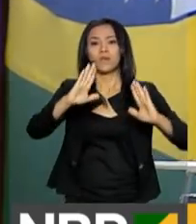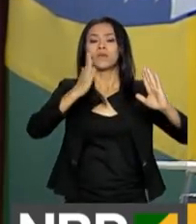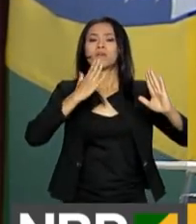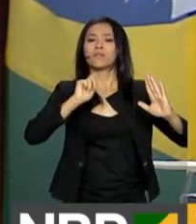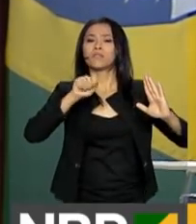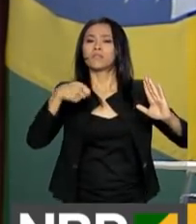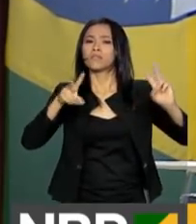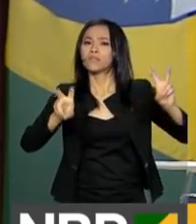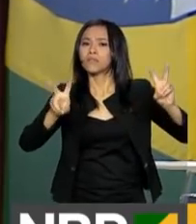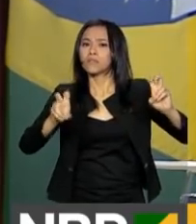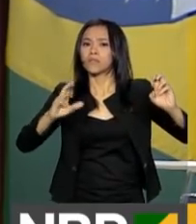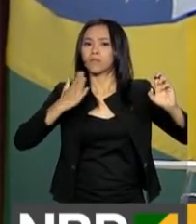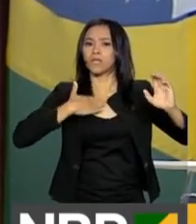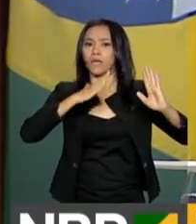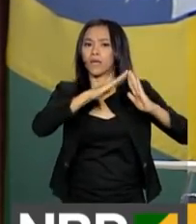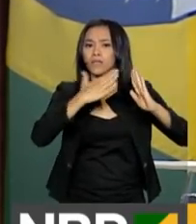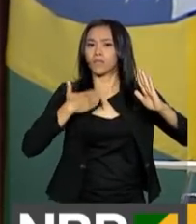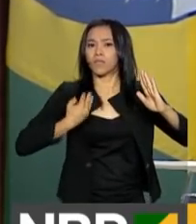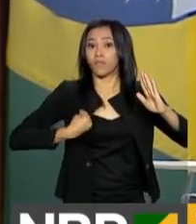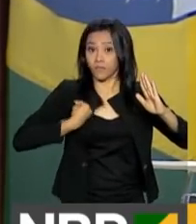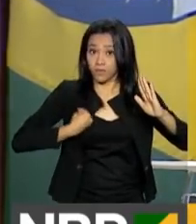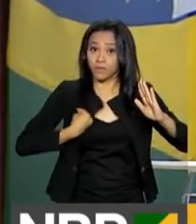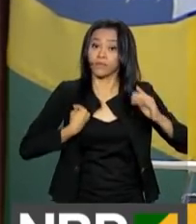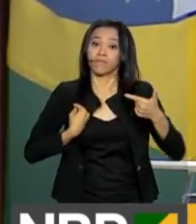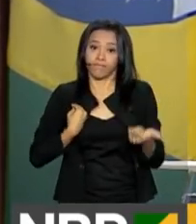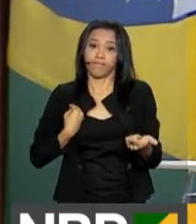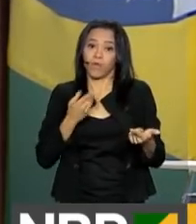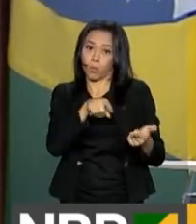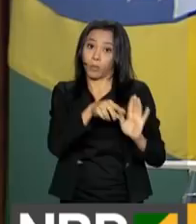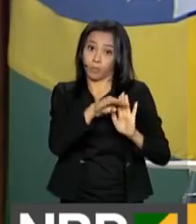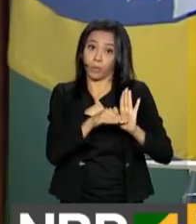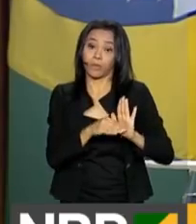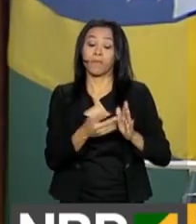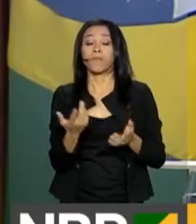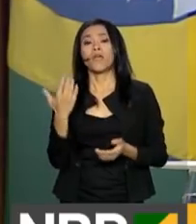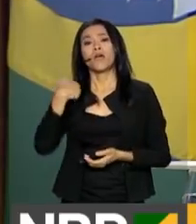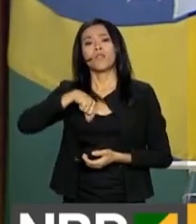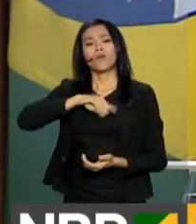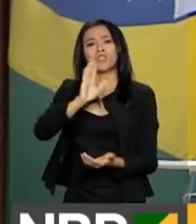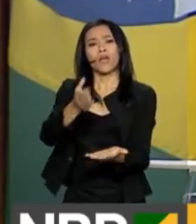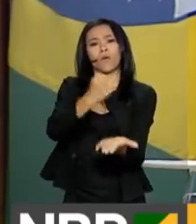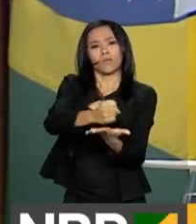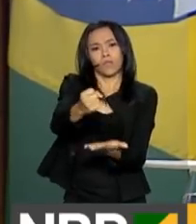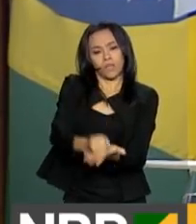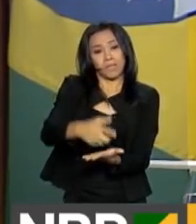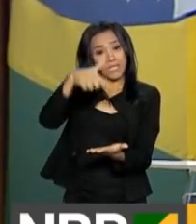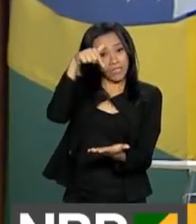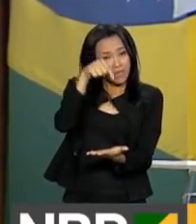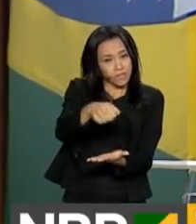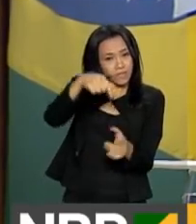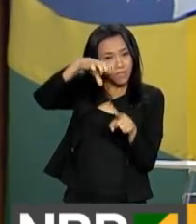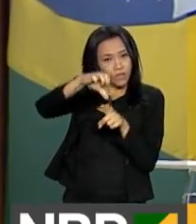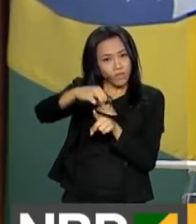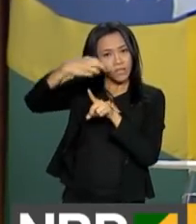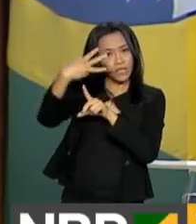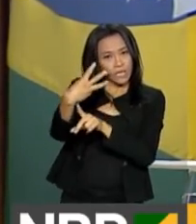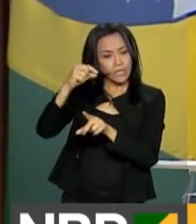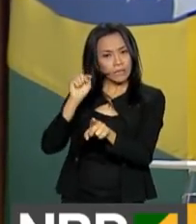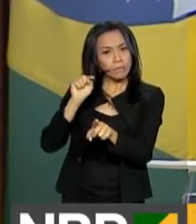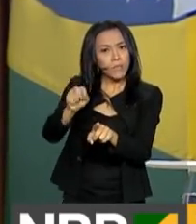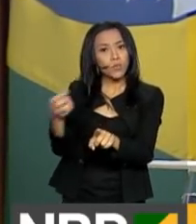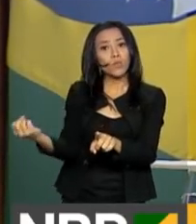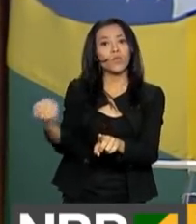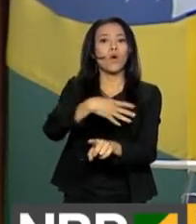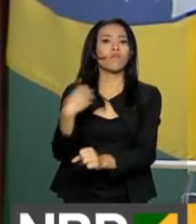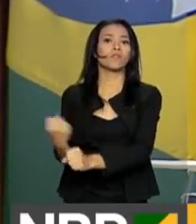há uma previsão sempre é de nós contratamos 793 mil novas